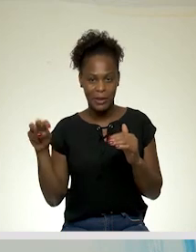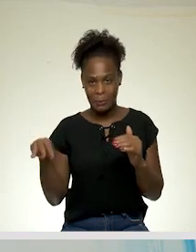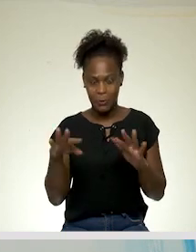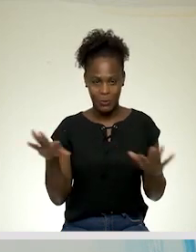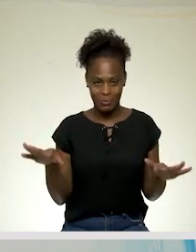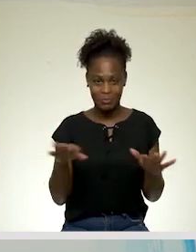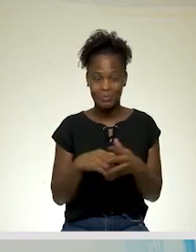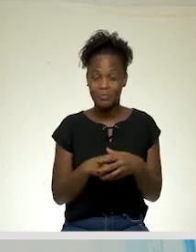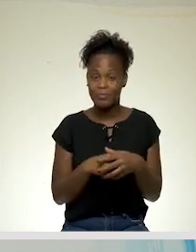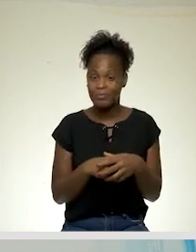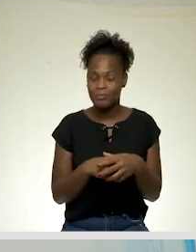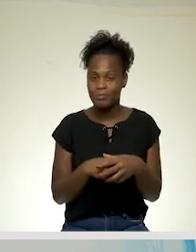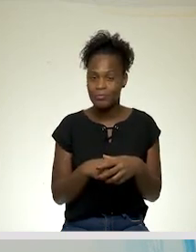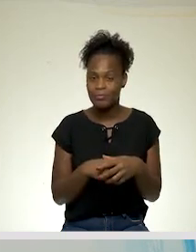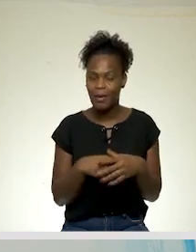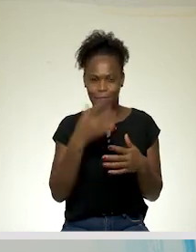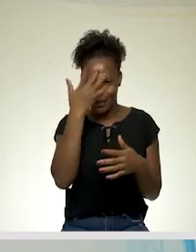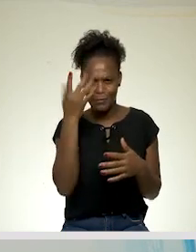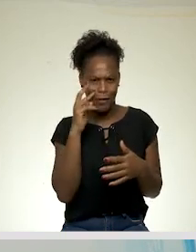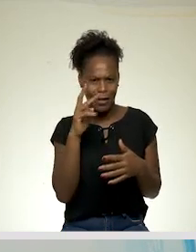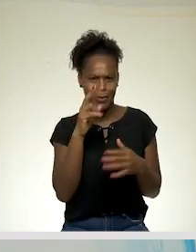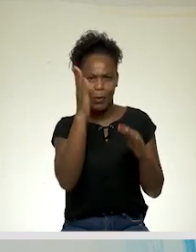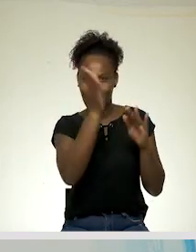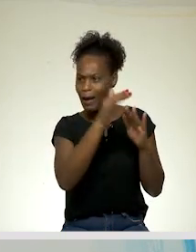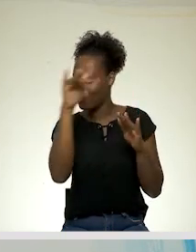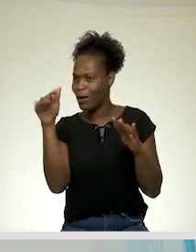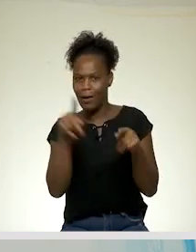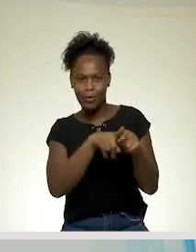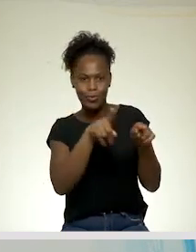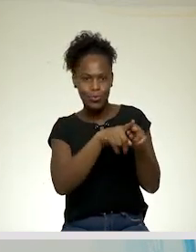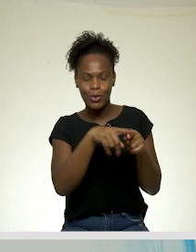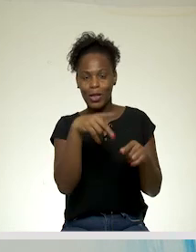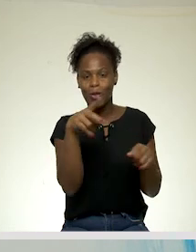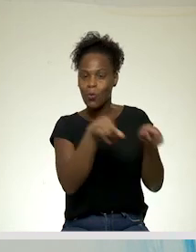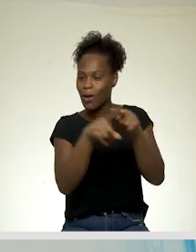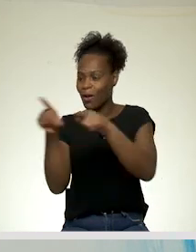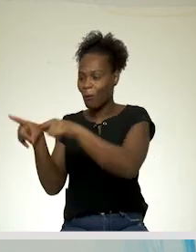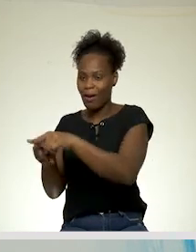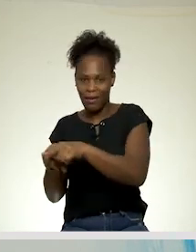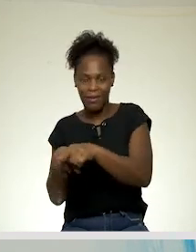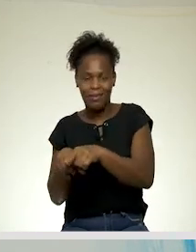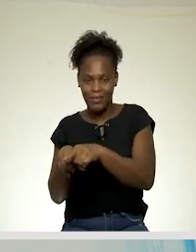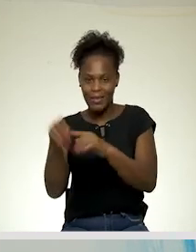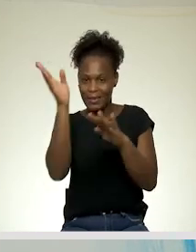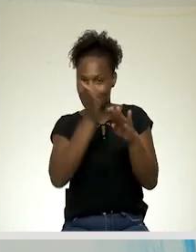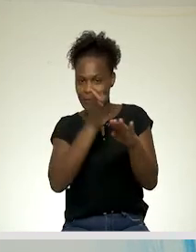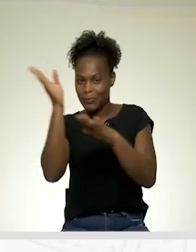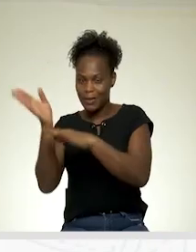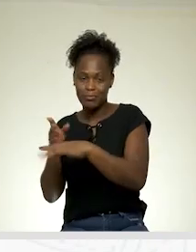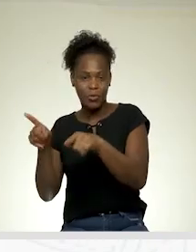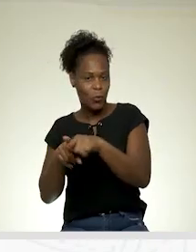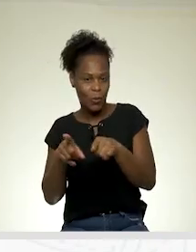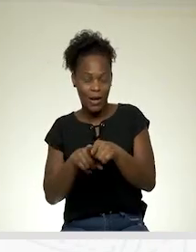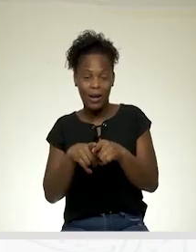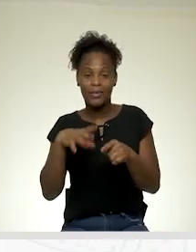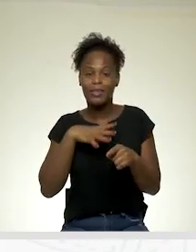5, 6 centímetros. Então, ali é fácil. Temos 3 lados correspondentes iguais.